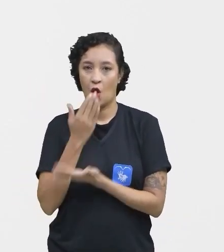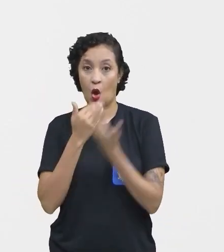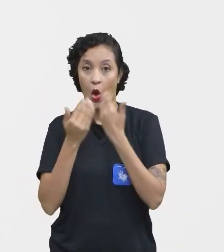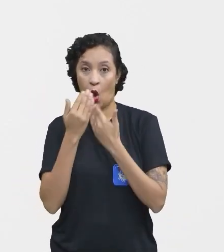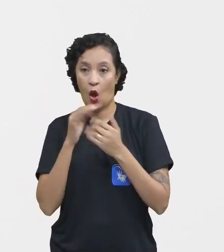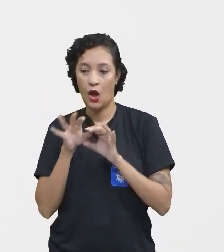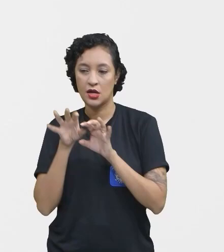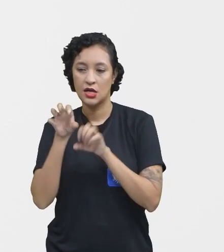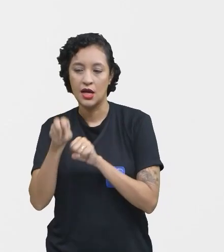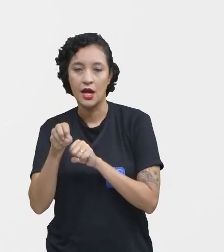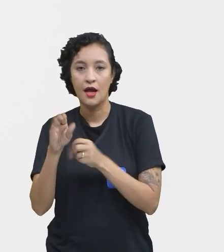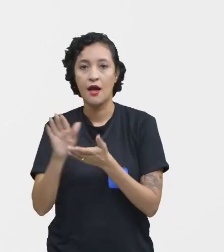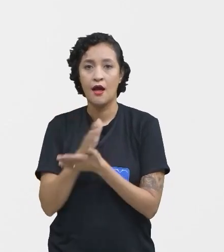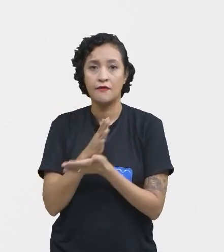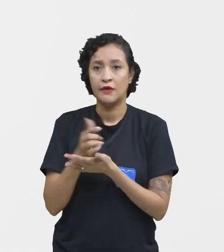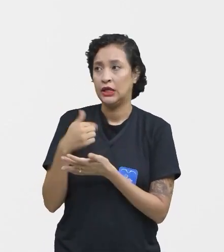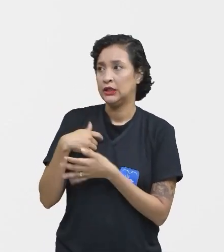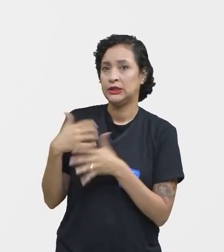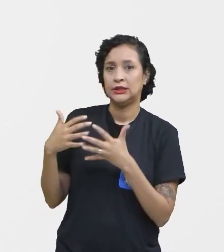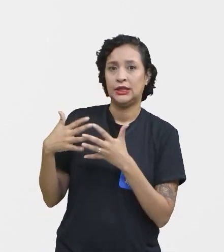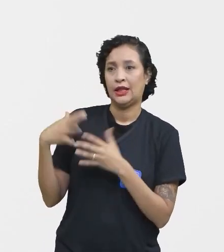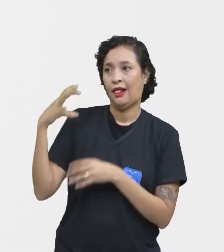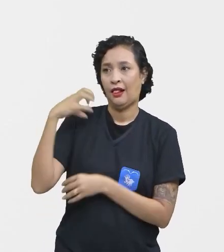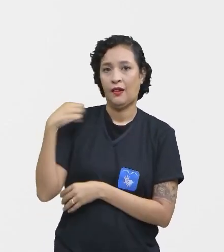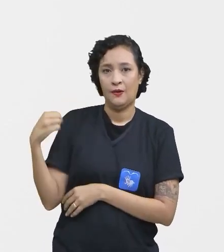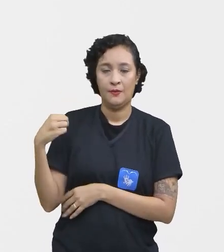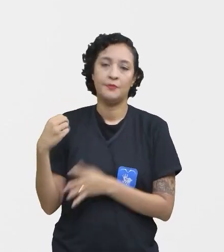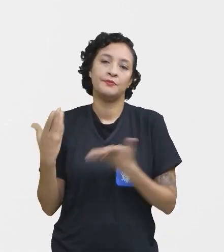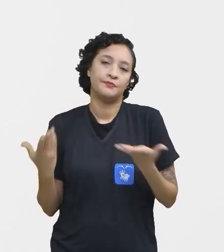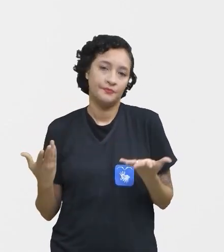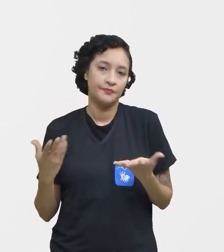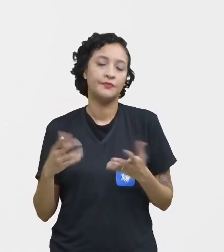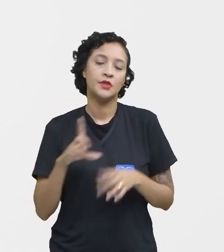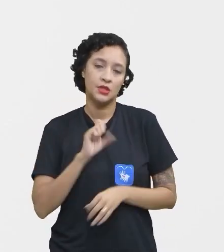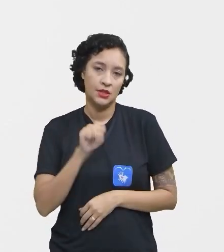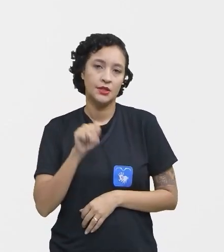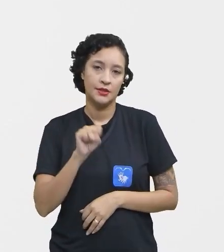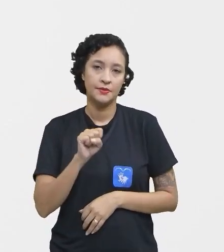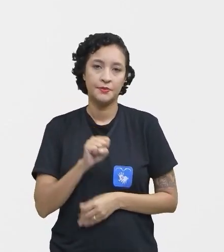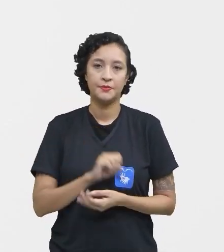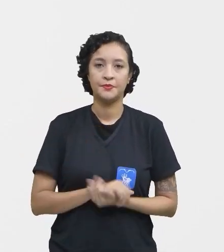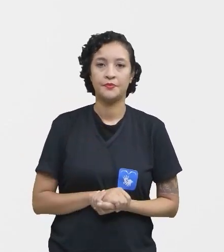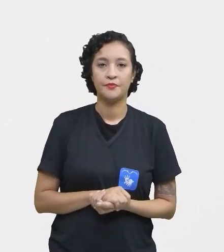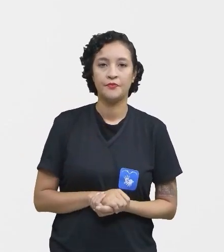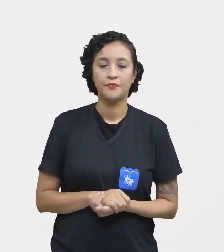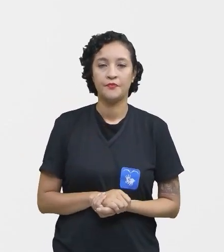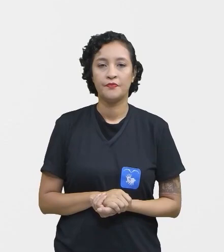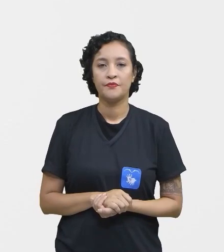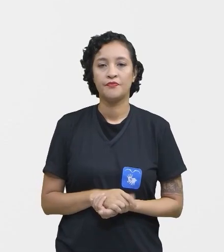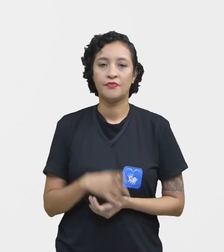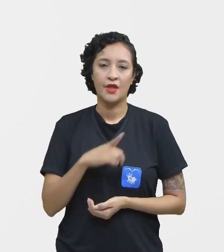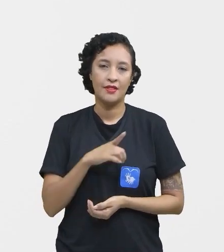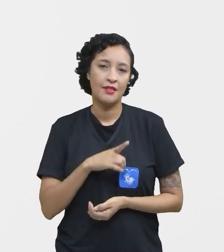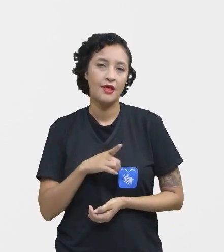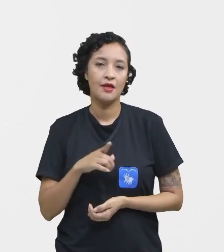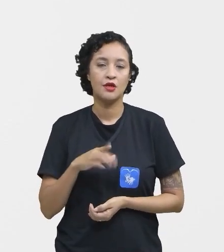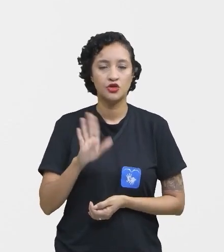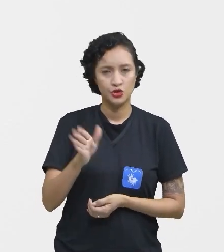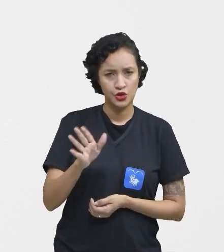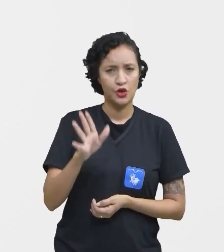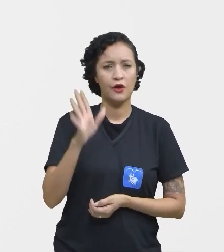que caça. E a presa é aquela que é caçada pelo predador. O produtor e assim sucessivamente, como nós vimos na